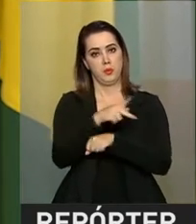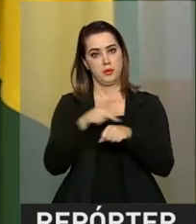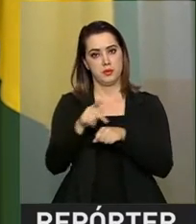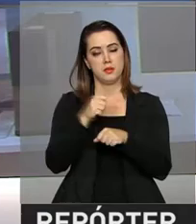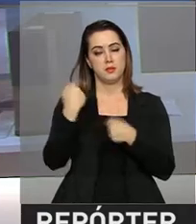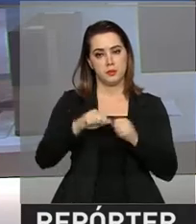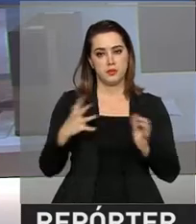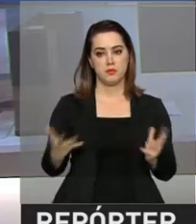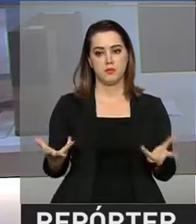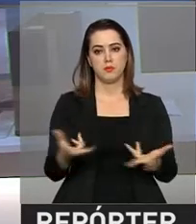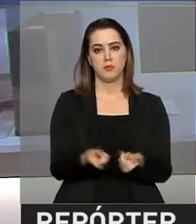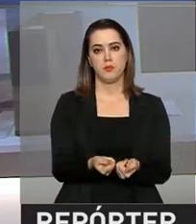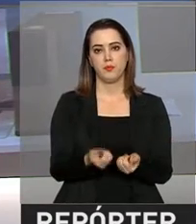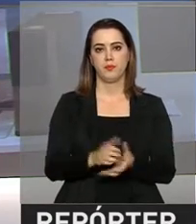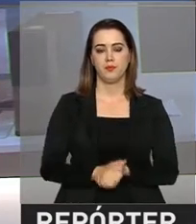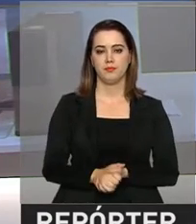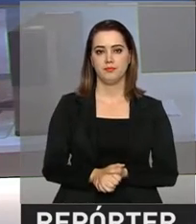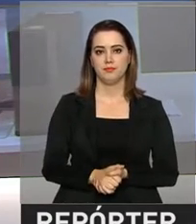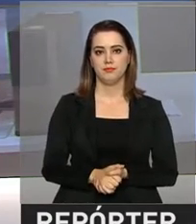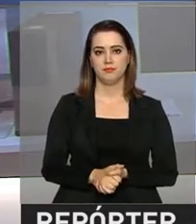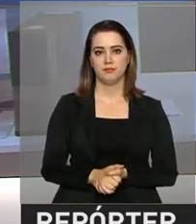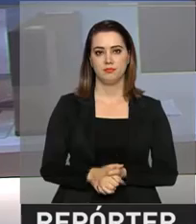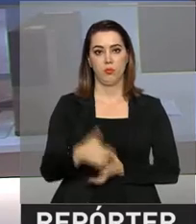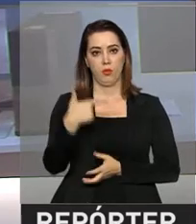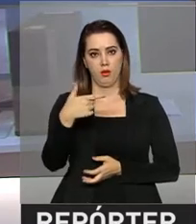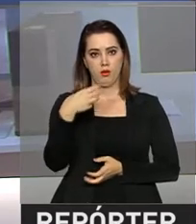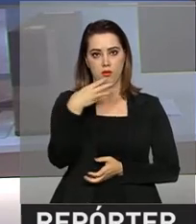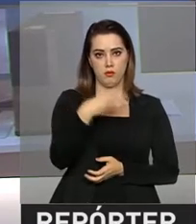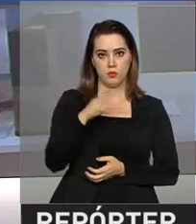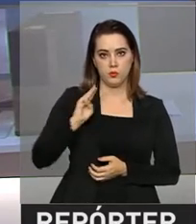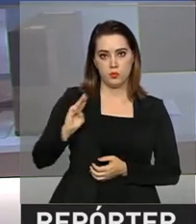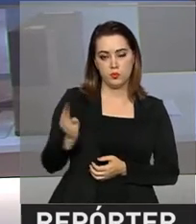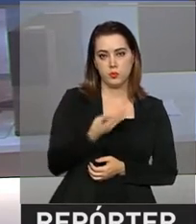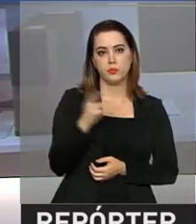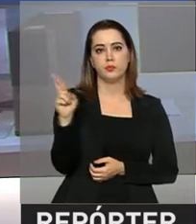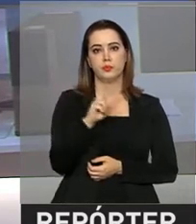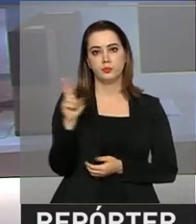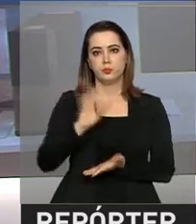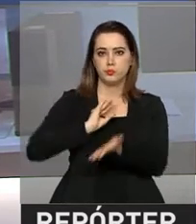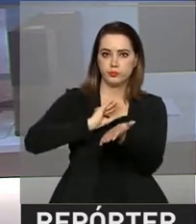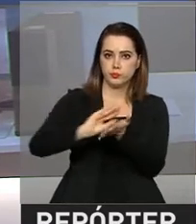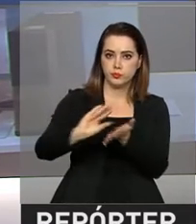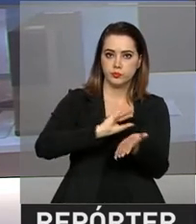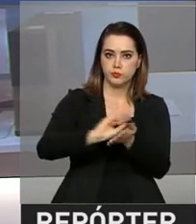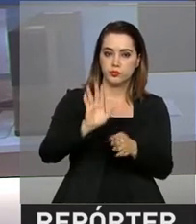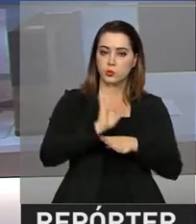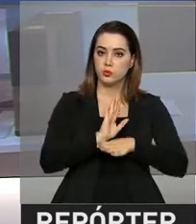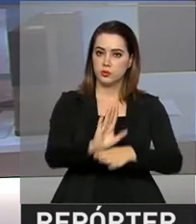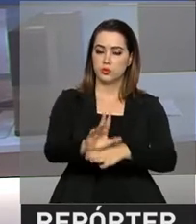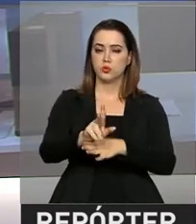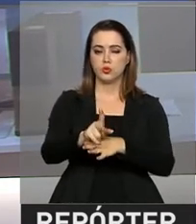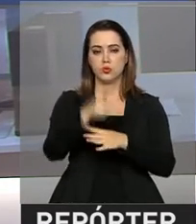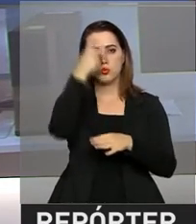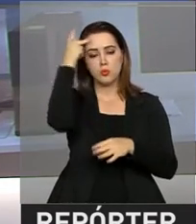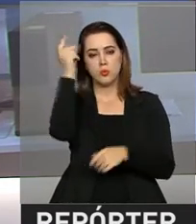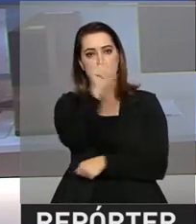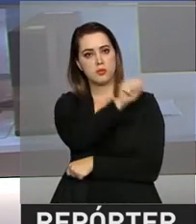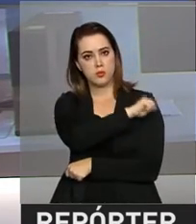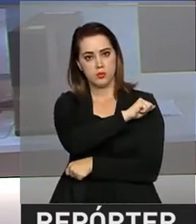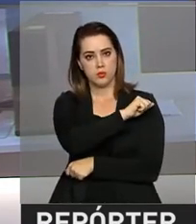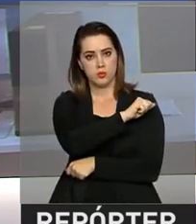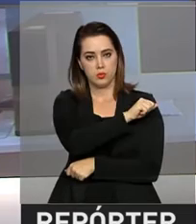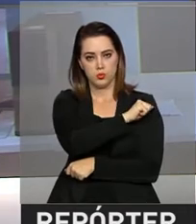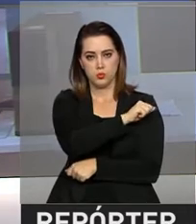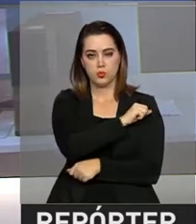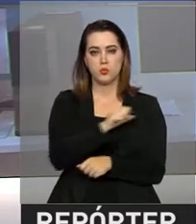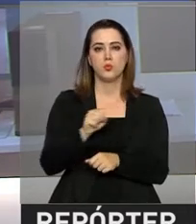eficiência e 23 milhões de reais serão destinados pelo governo para ajudar estudantes de baixa renda a se manterem na